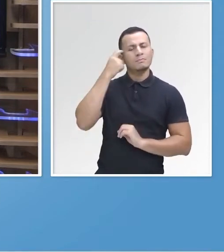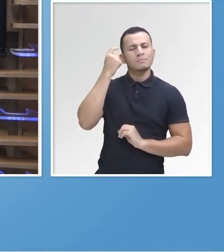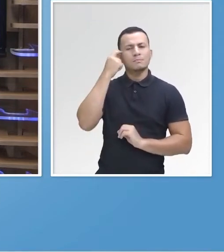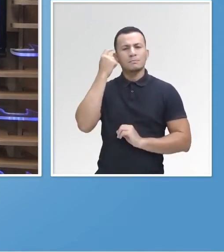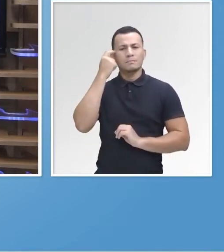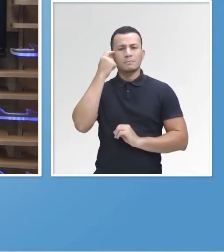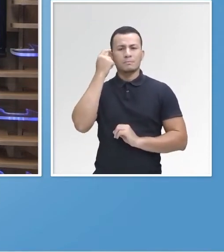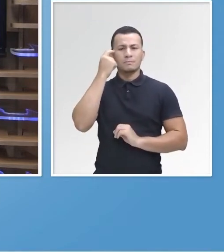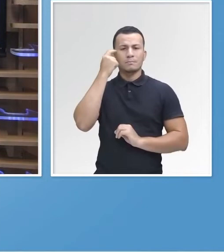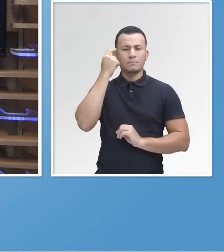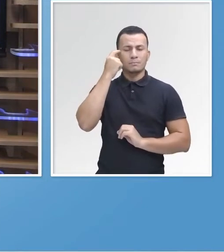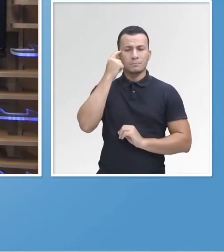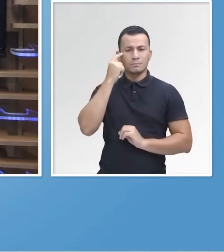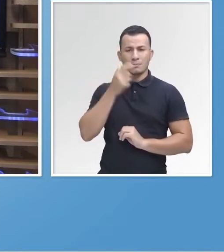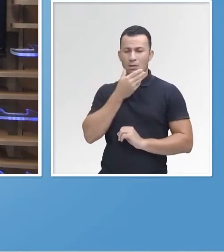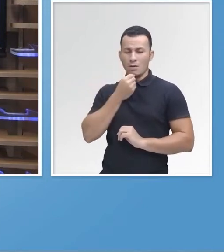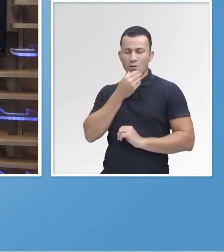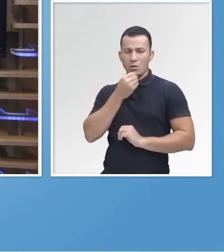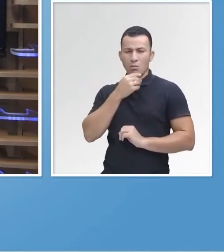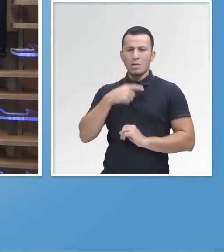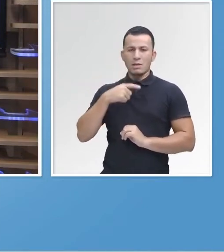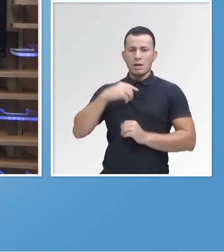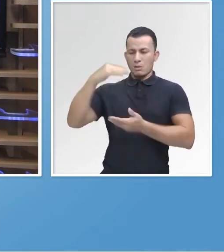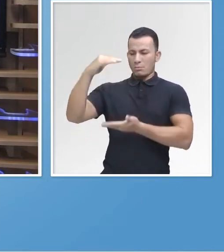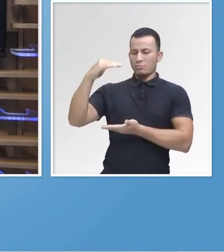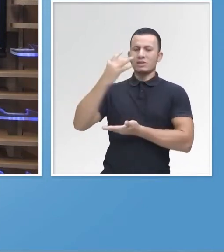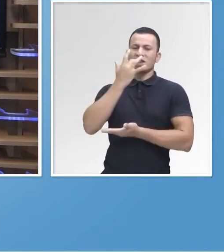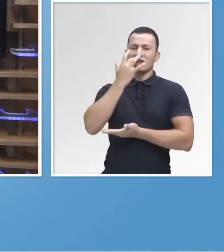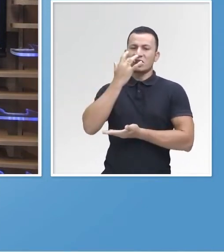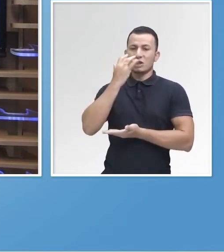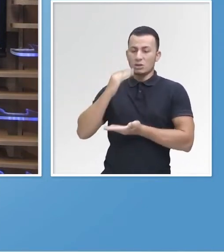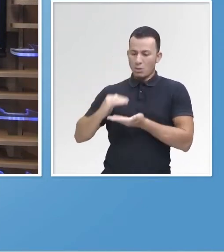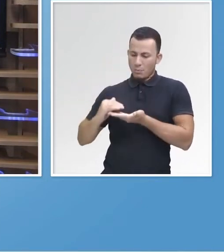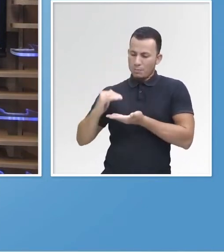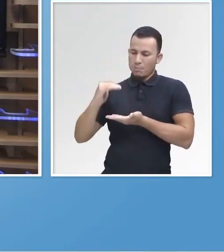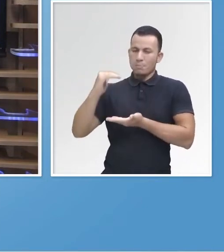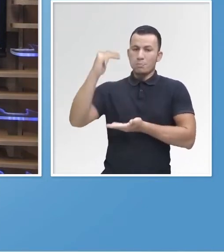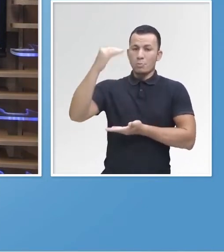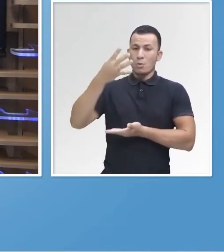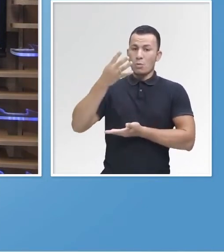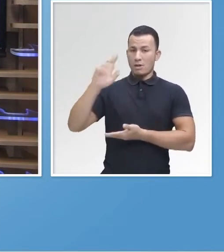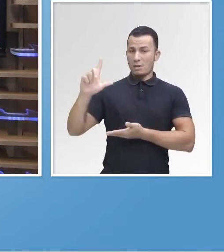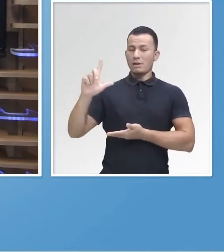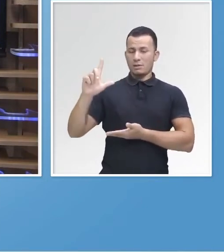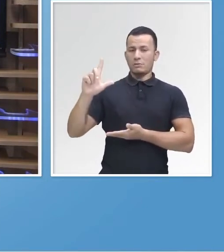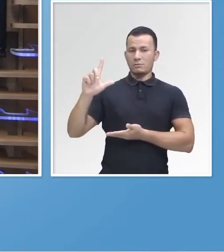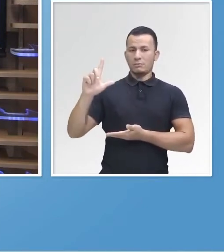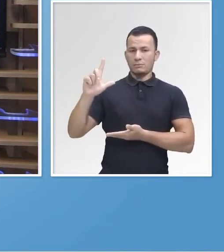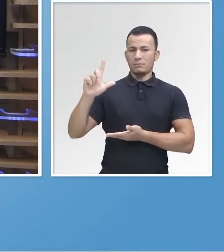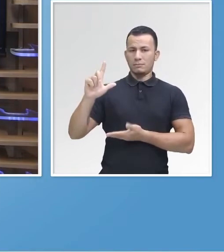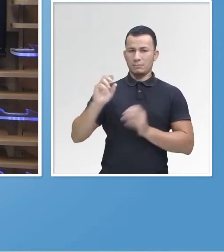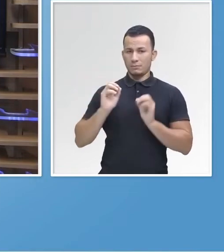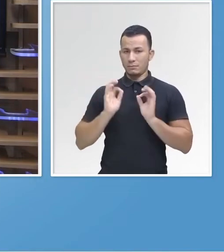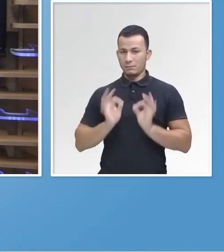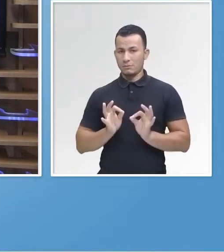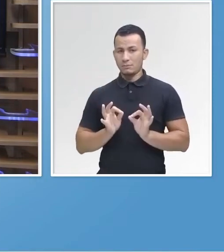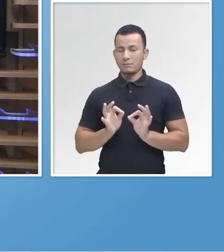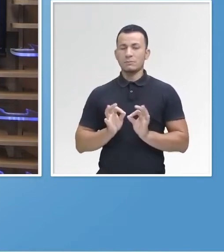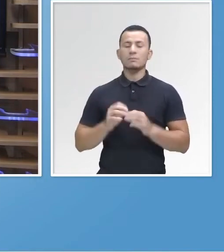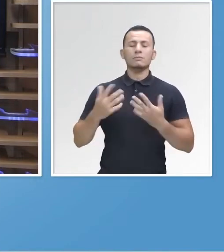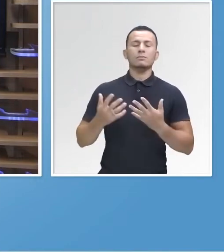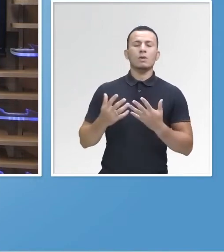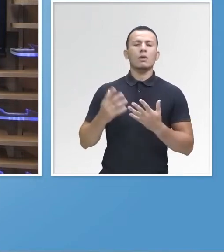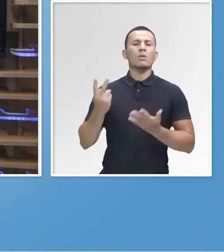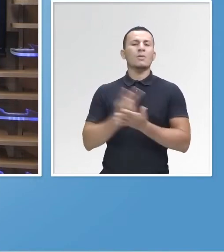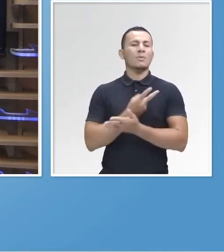tá certo o João possui um galão como capacidade para quantos litros 44 litros Tá certo e